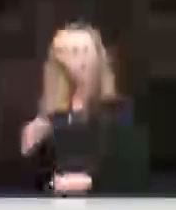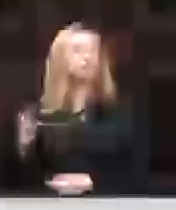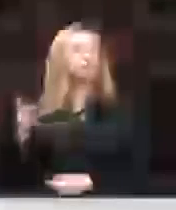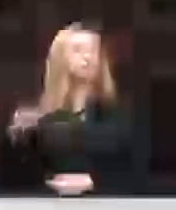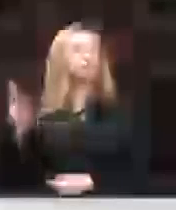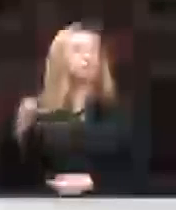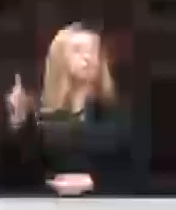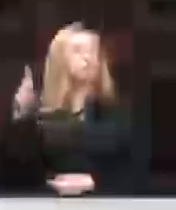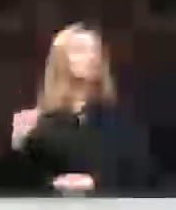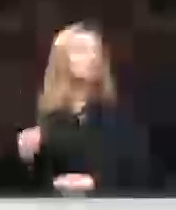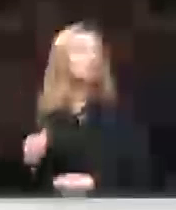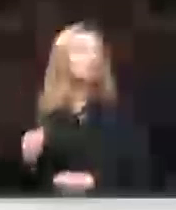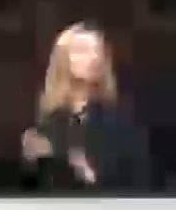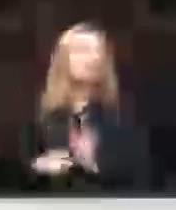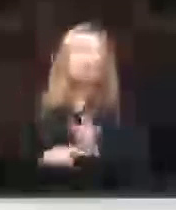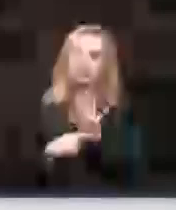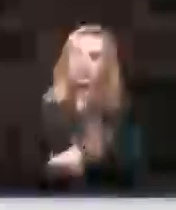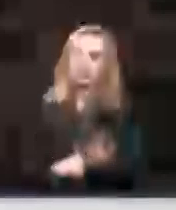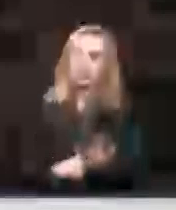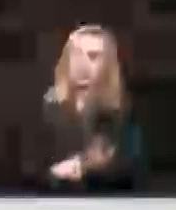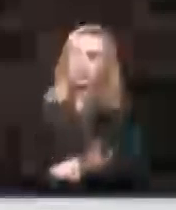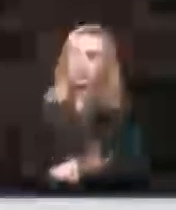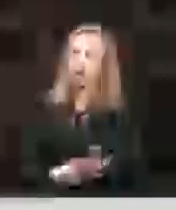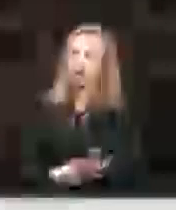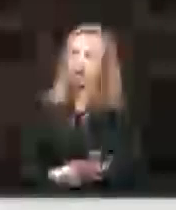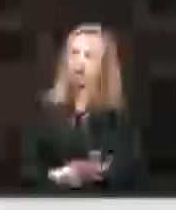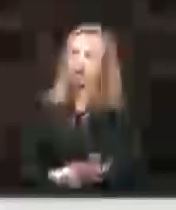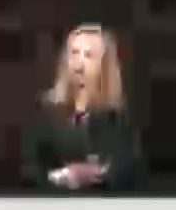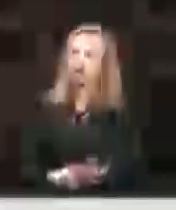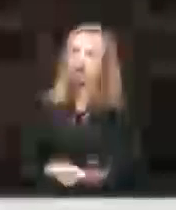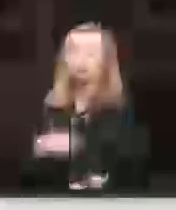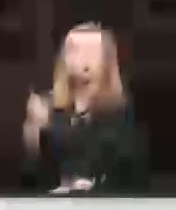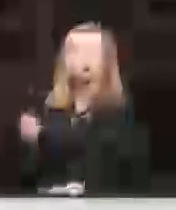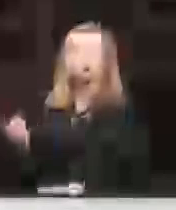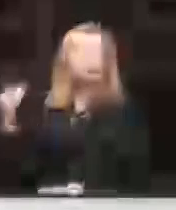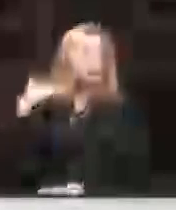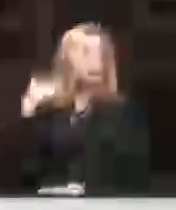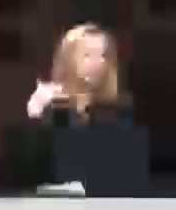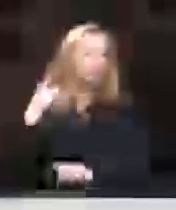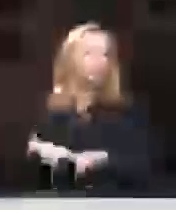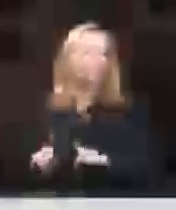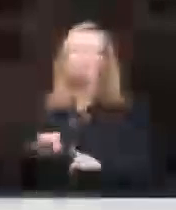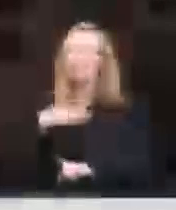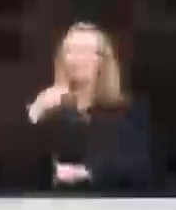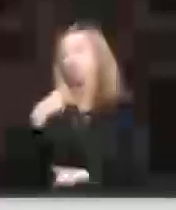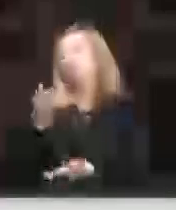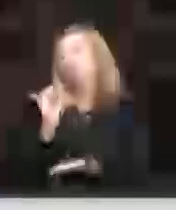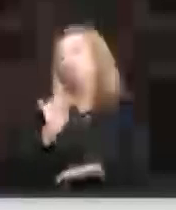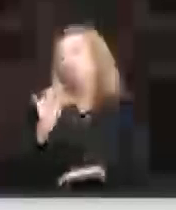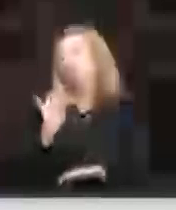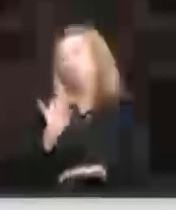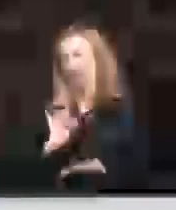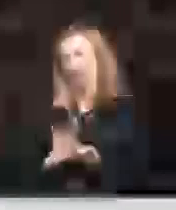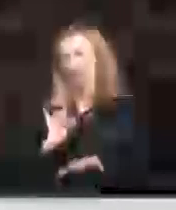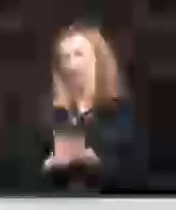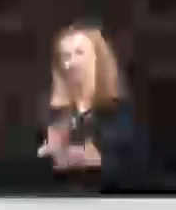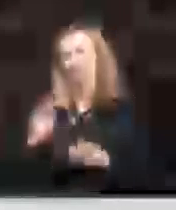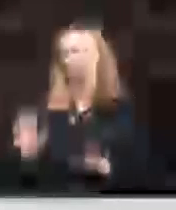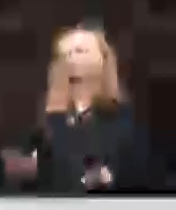o Tesouro no pagamento de aposentadorias e pensões. Mas eles não dizem isso.